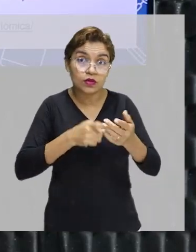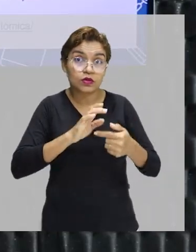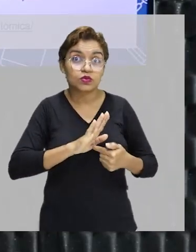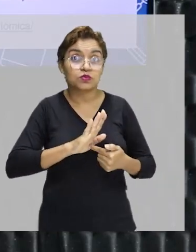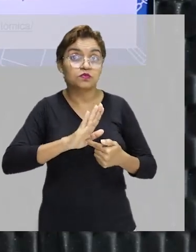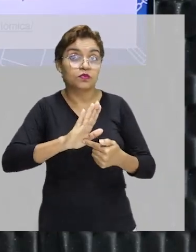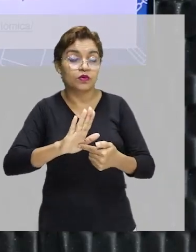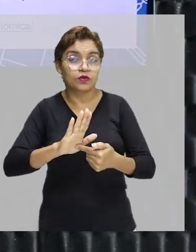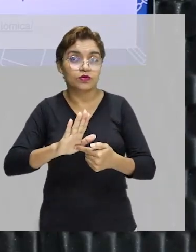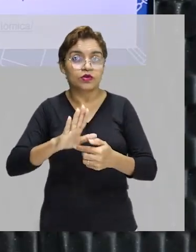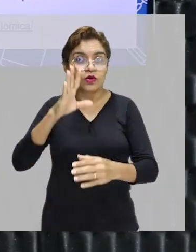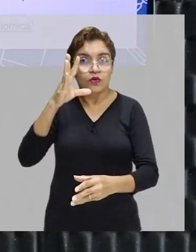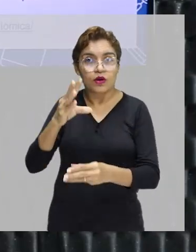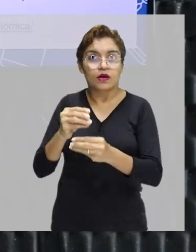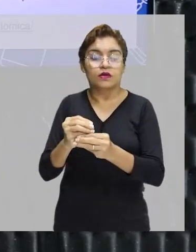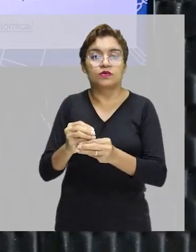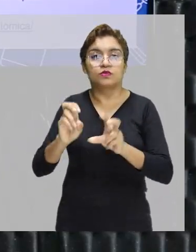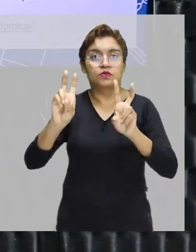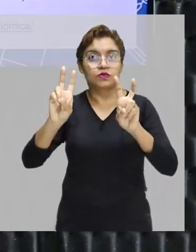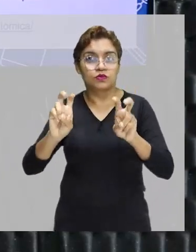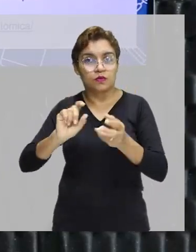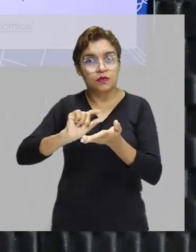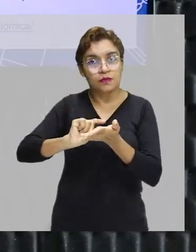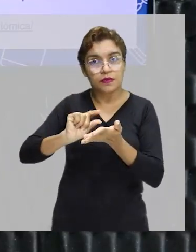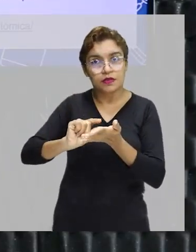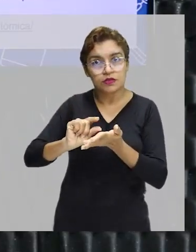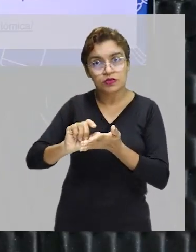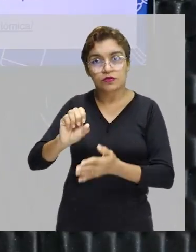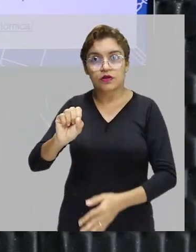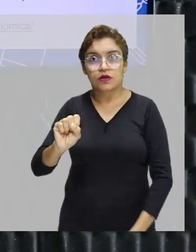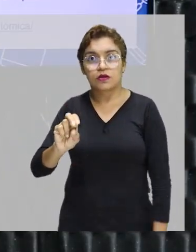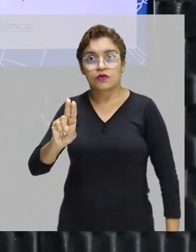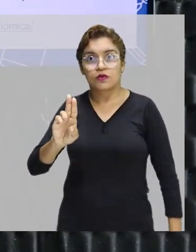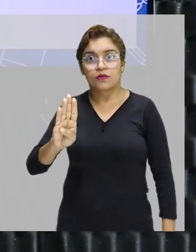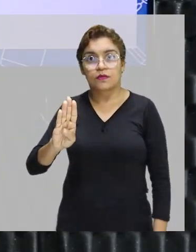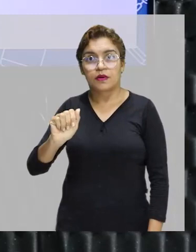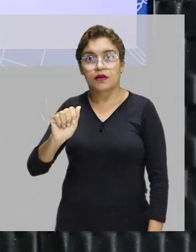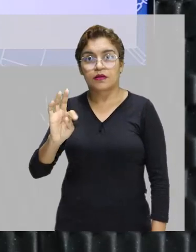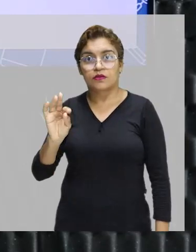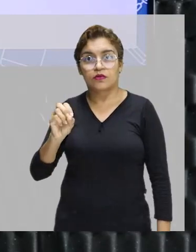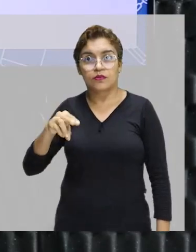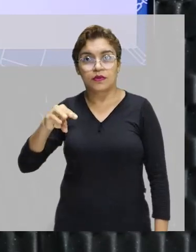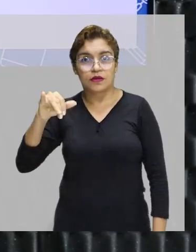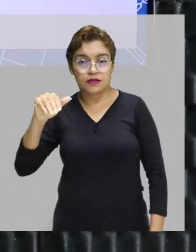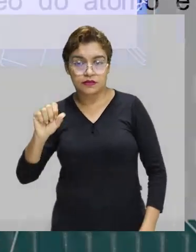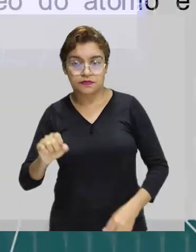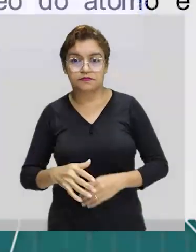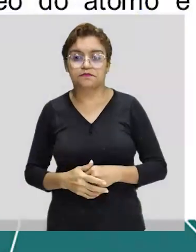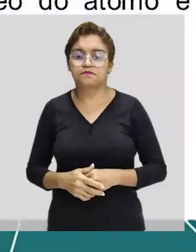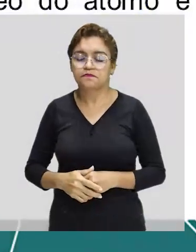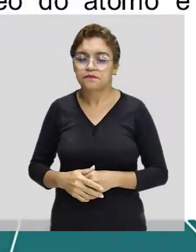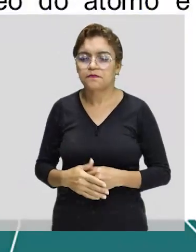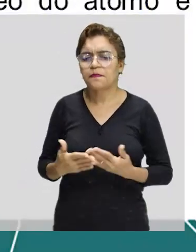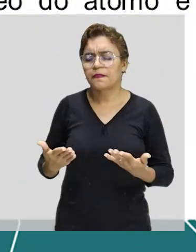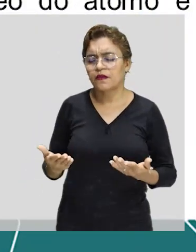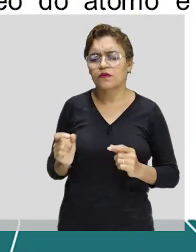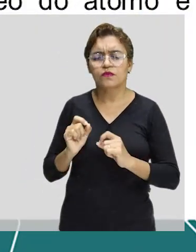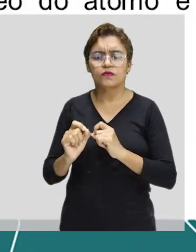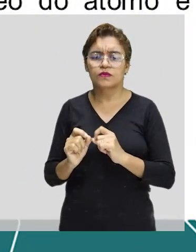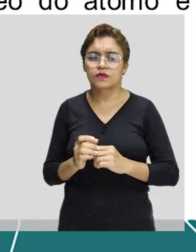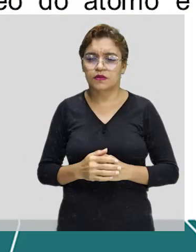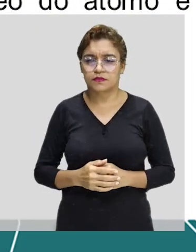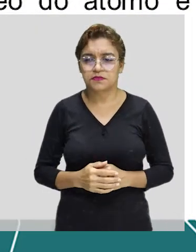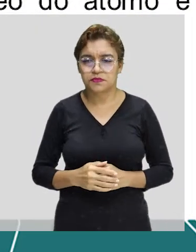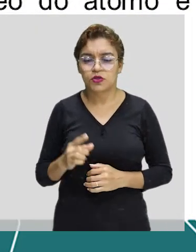um resumo, né, sobre as partículas subatômicas. Beleza? Então vamos lá. Para chegar